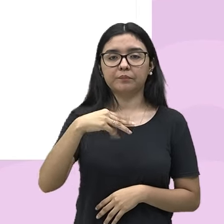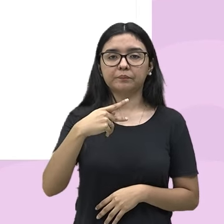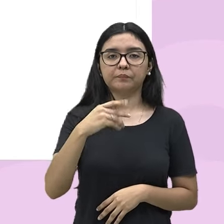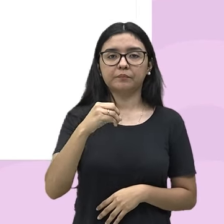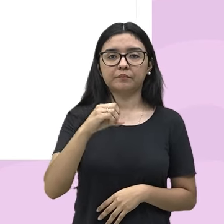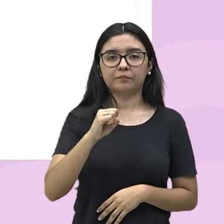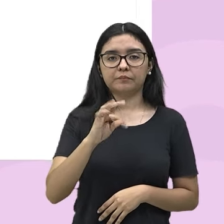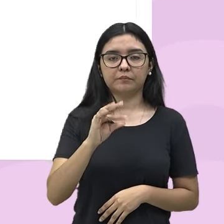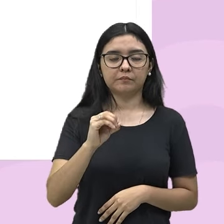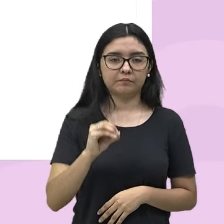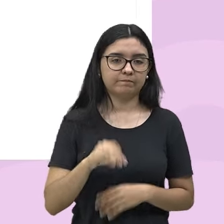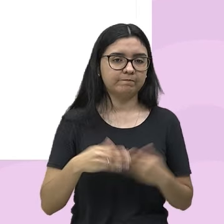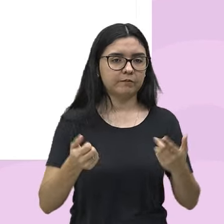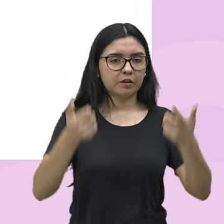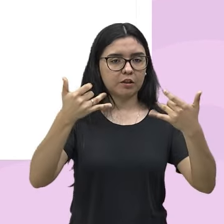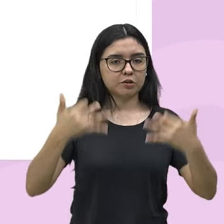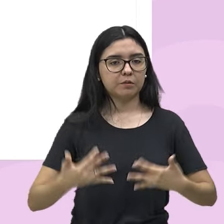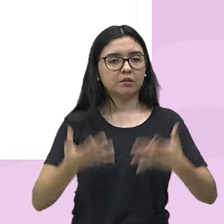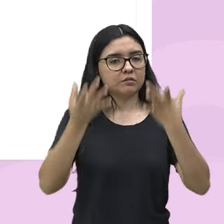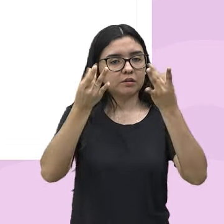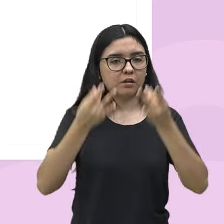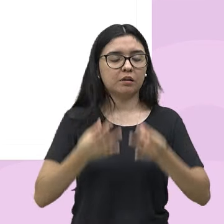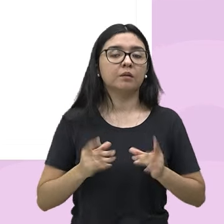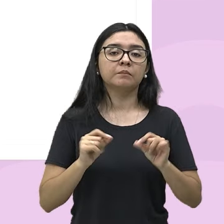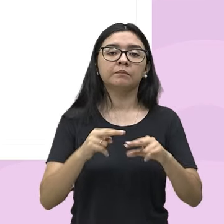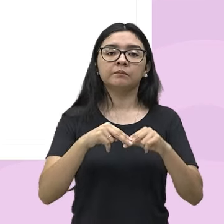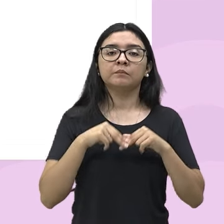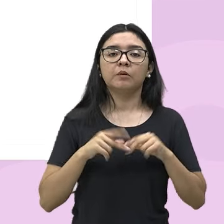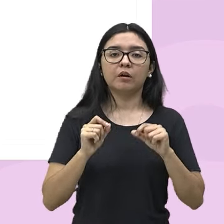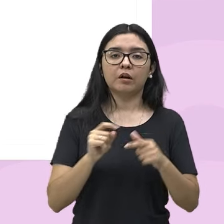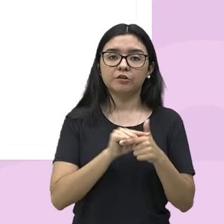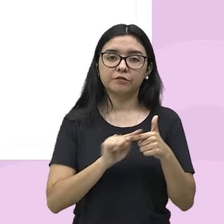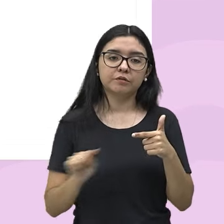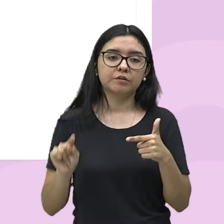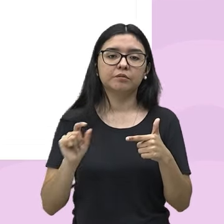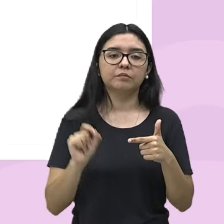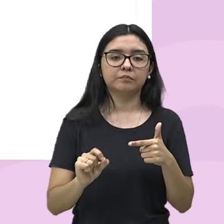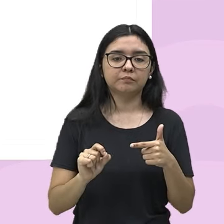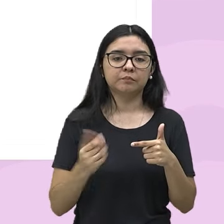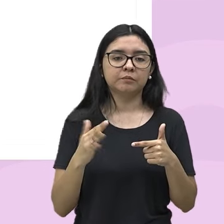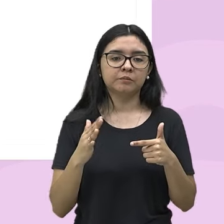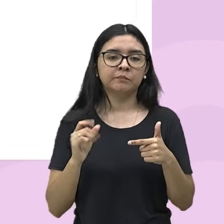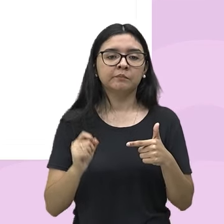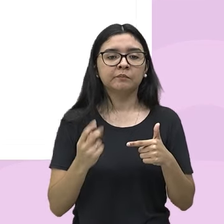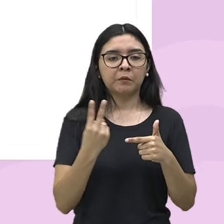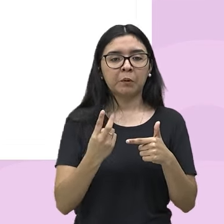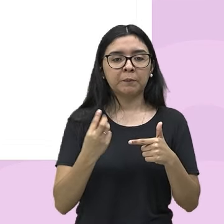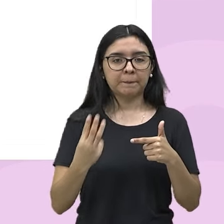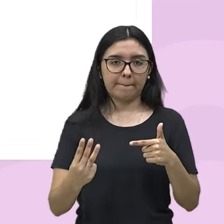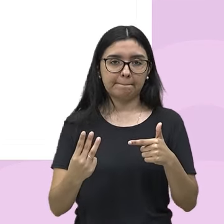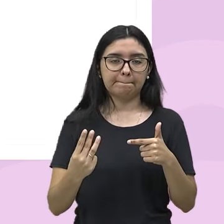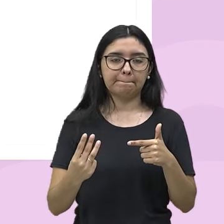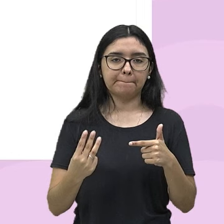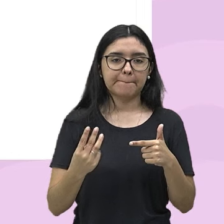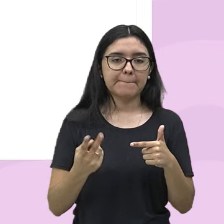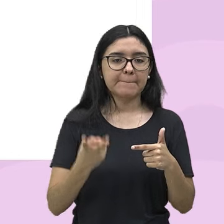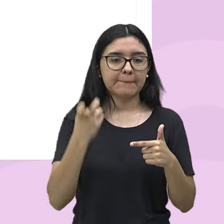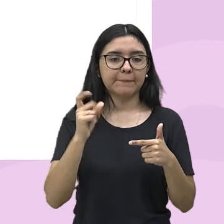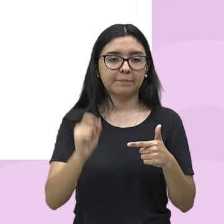Olha a explicação que a calculadora nos deu. Pois é divisível pelo menos por 2 e 3. Veja